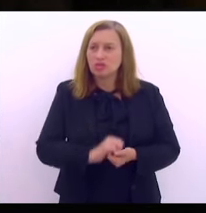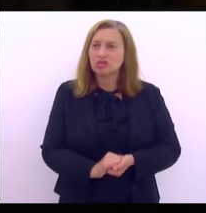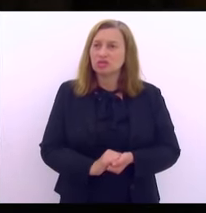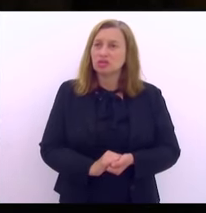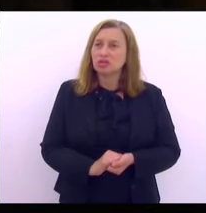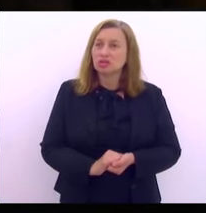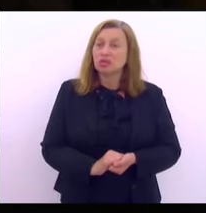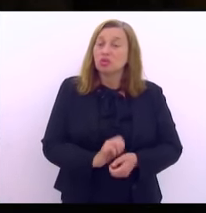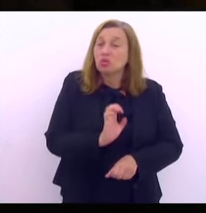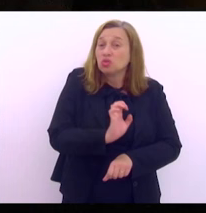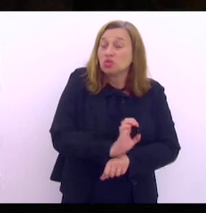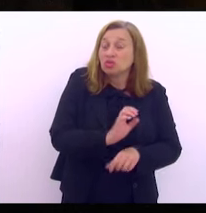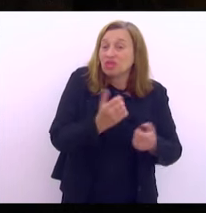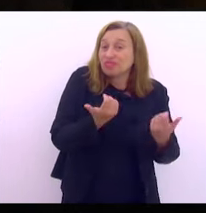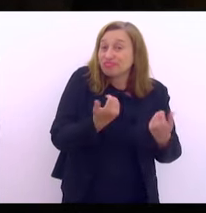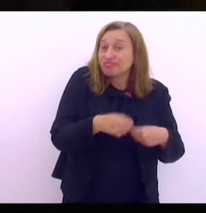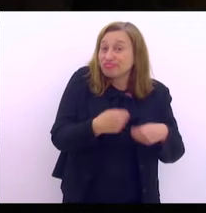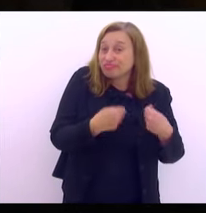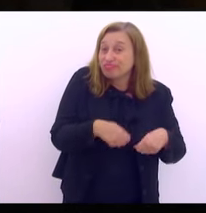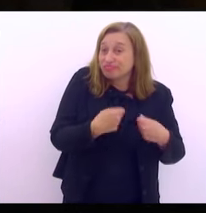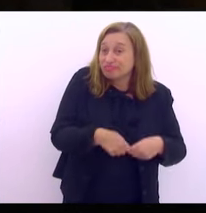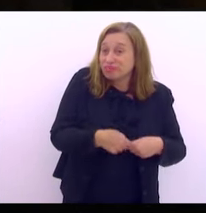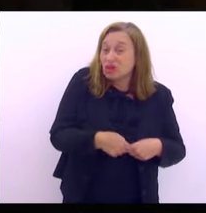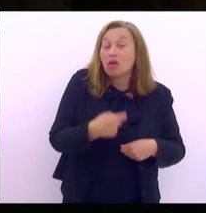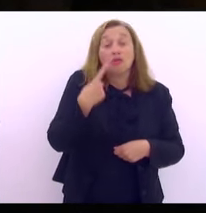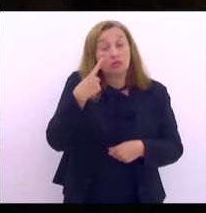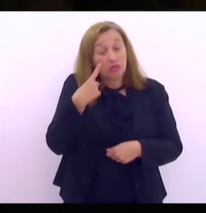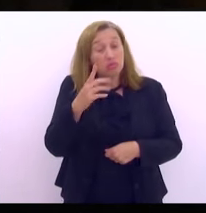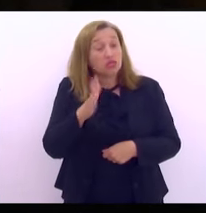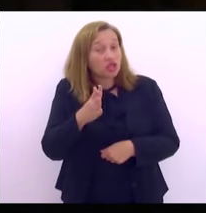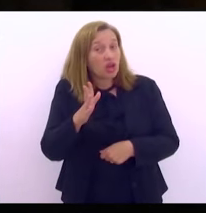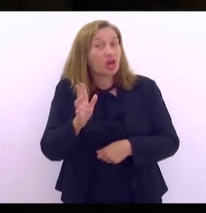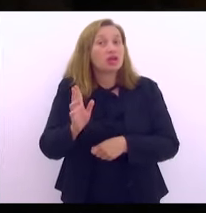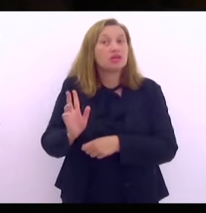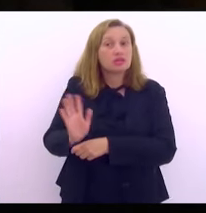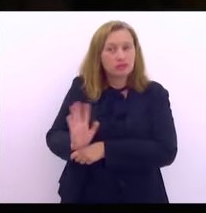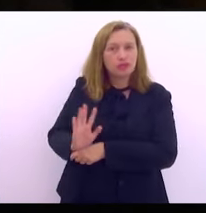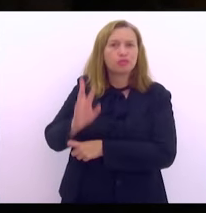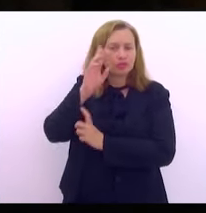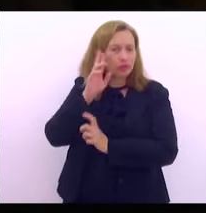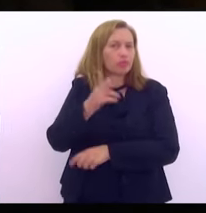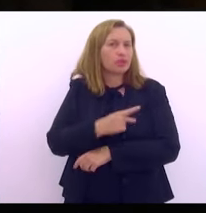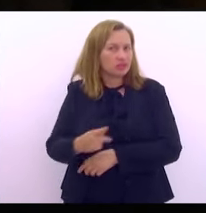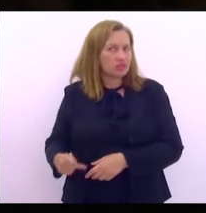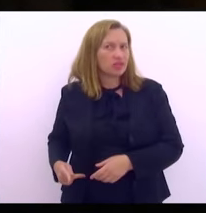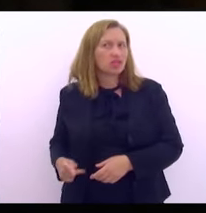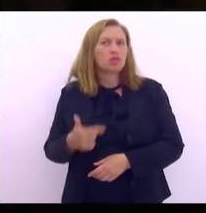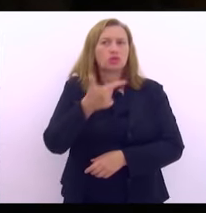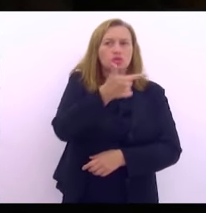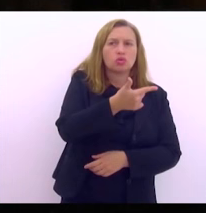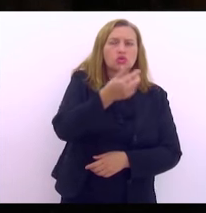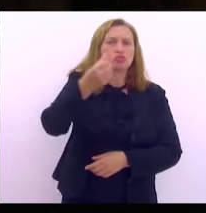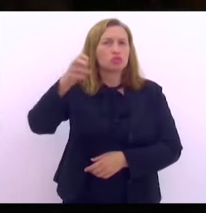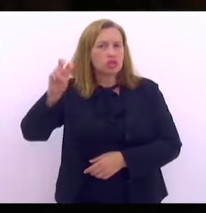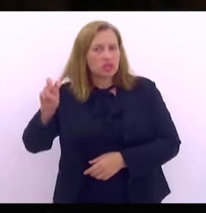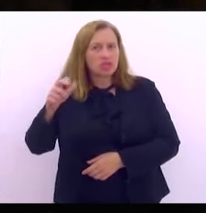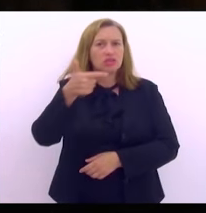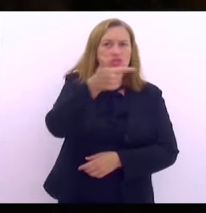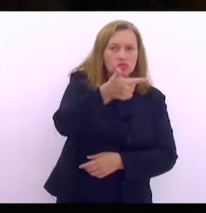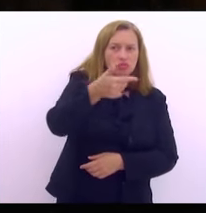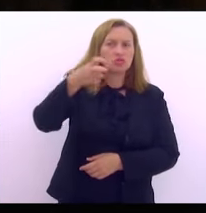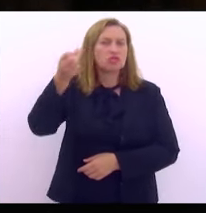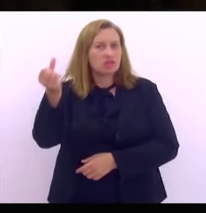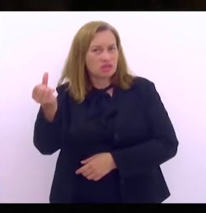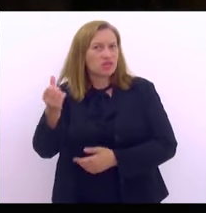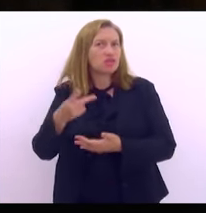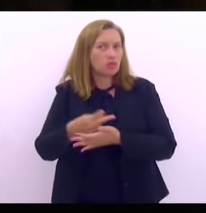Estado deficitário. Nós já vimos esse filme aqui, senhora presidente, em 2015 e